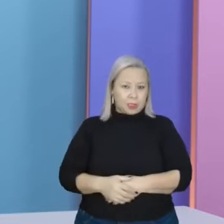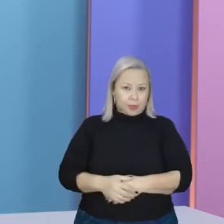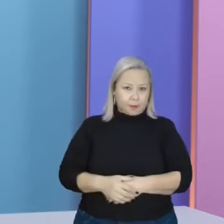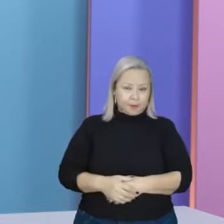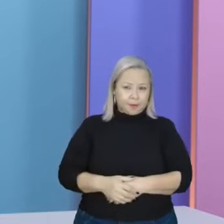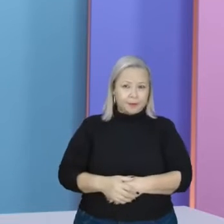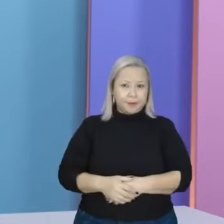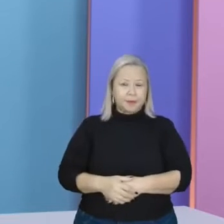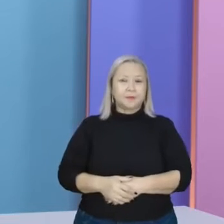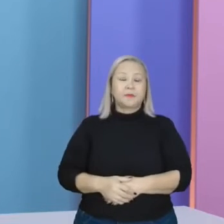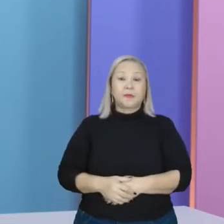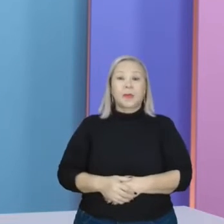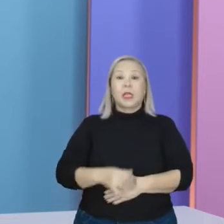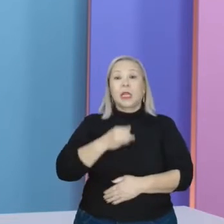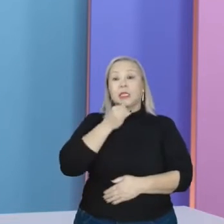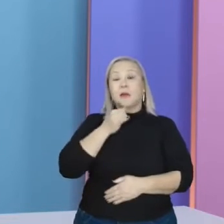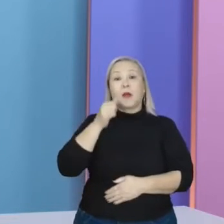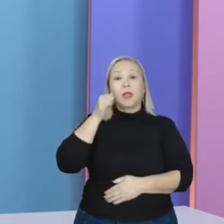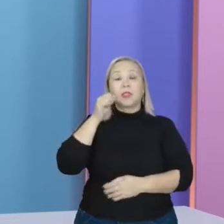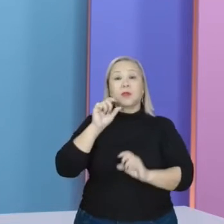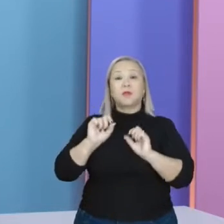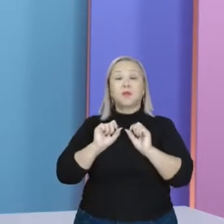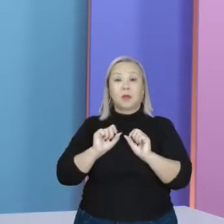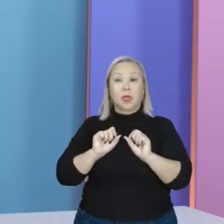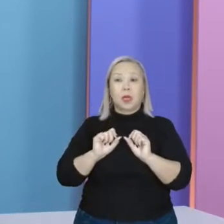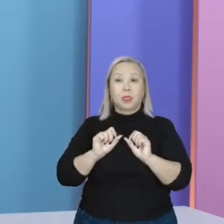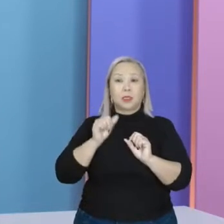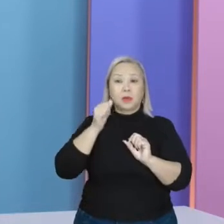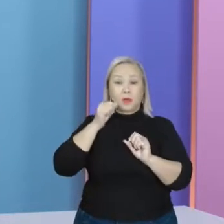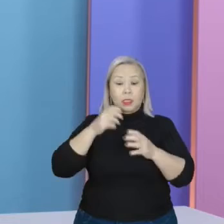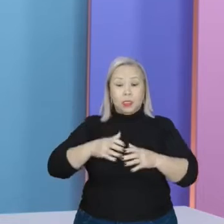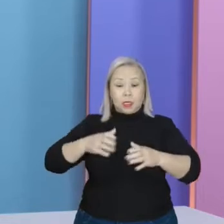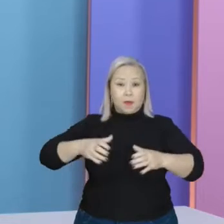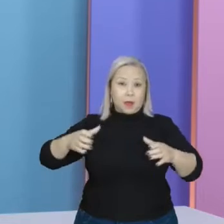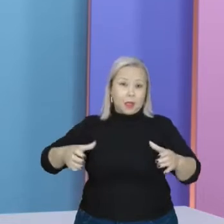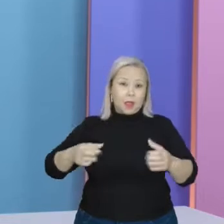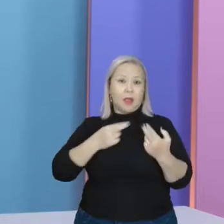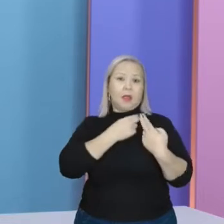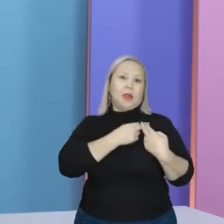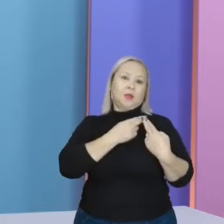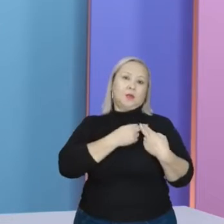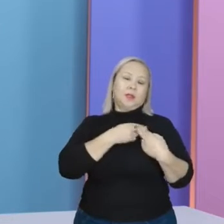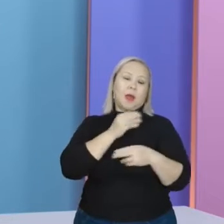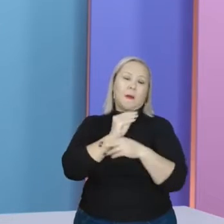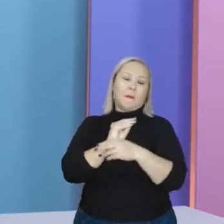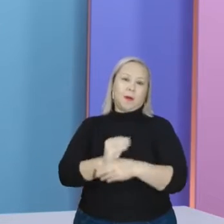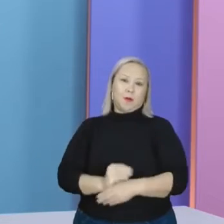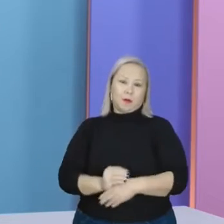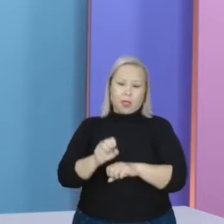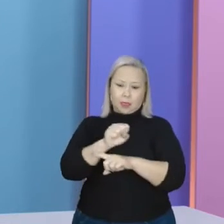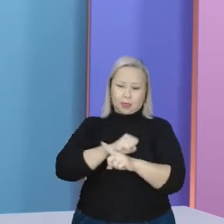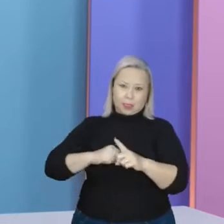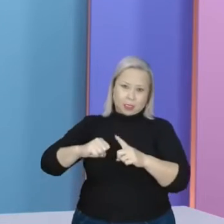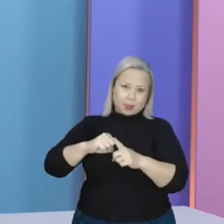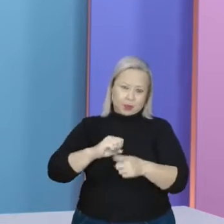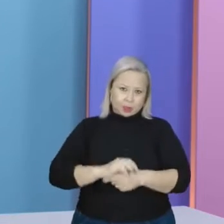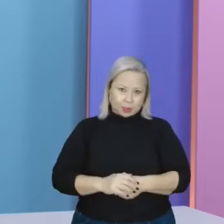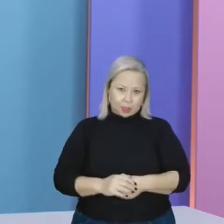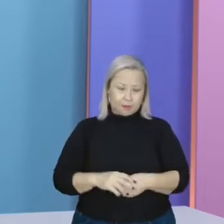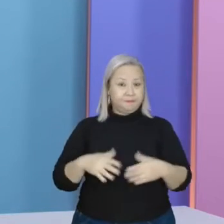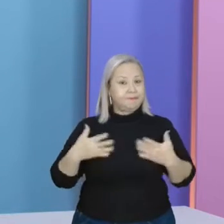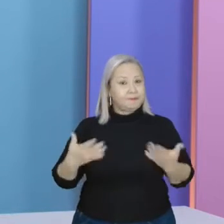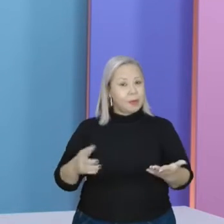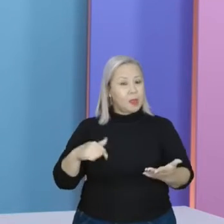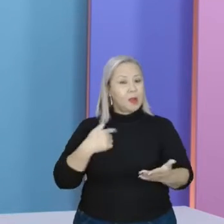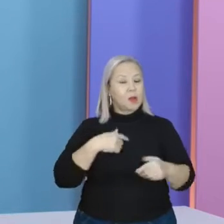o fato das mulheres serem, em maioria, as responsáveis pelo cuidado na nossa sociedade. Então, a gente